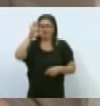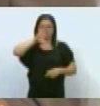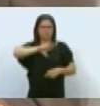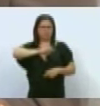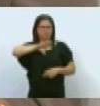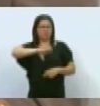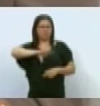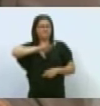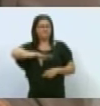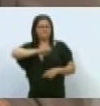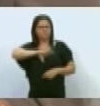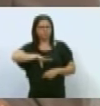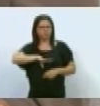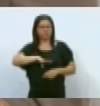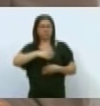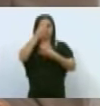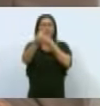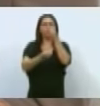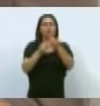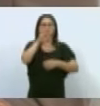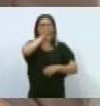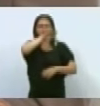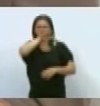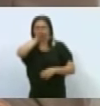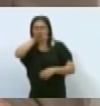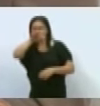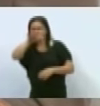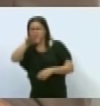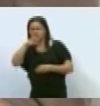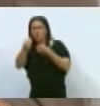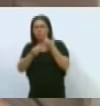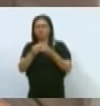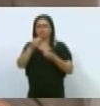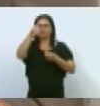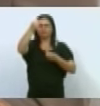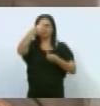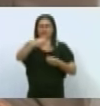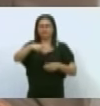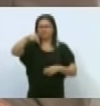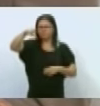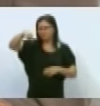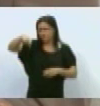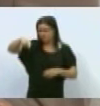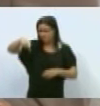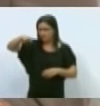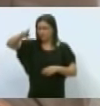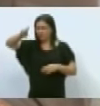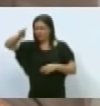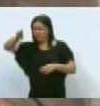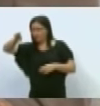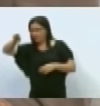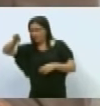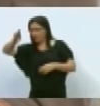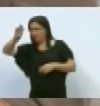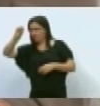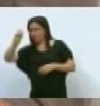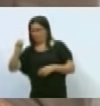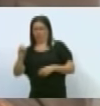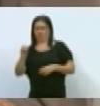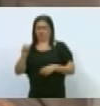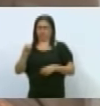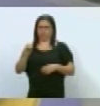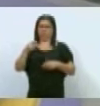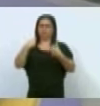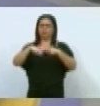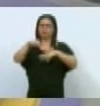tem que explicar o P para ele, né? O P de professor, o R. Então eles têm que estudar também. Um pouquinho. Por